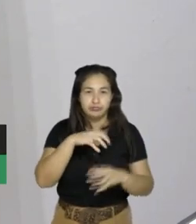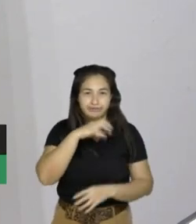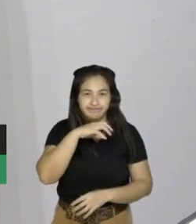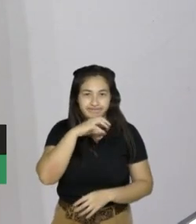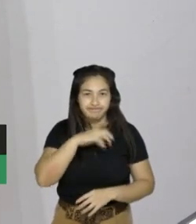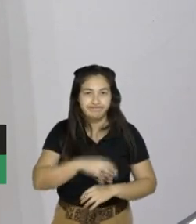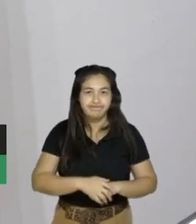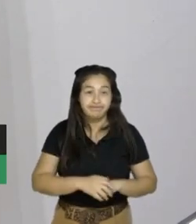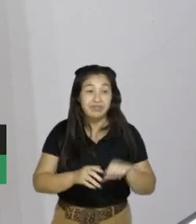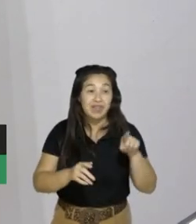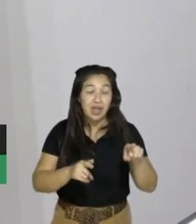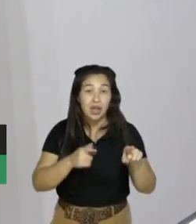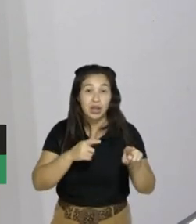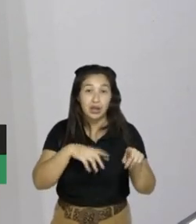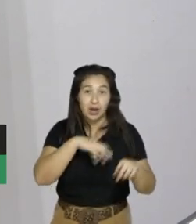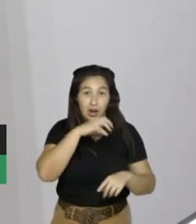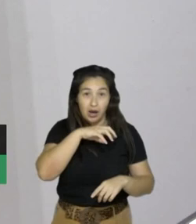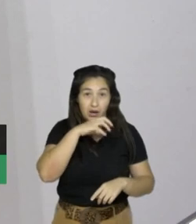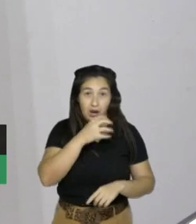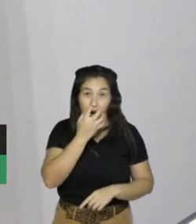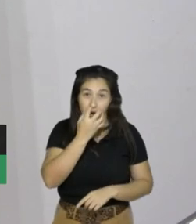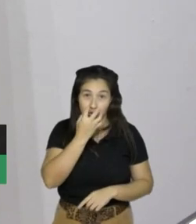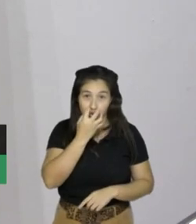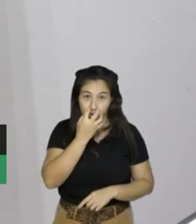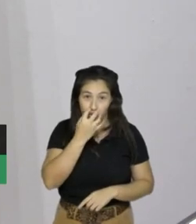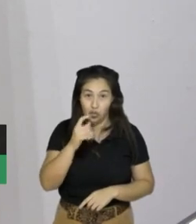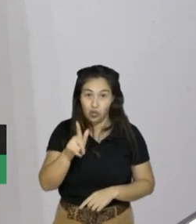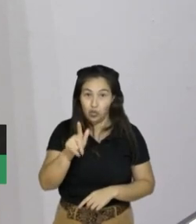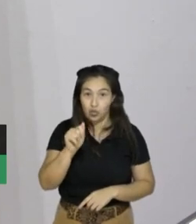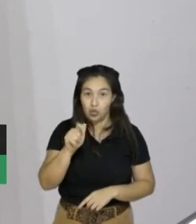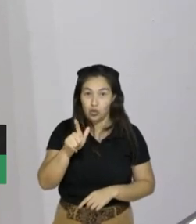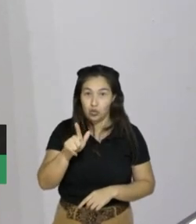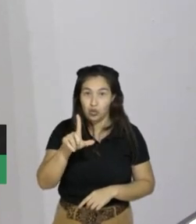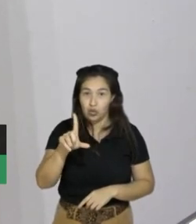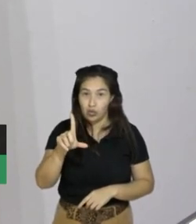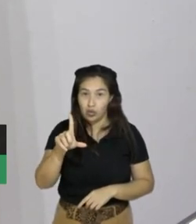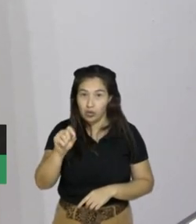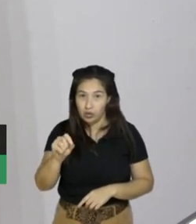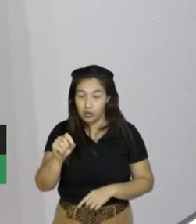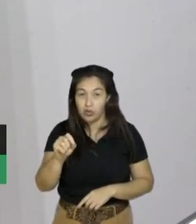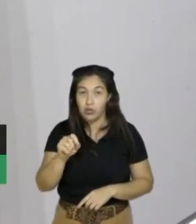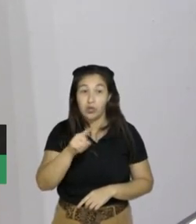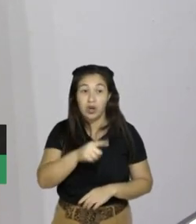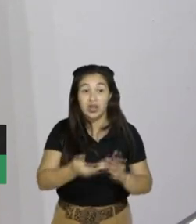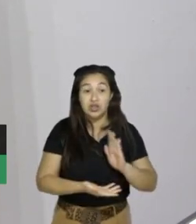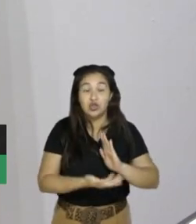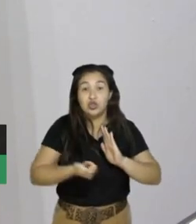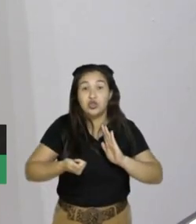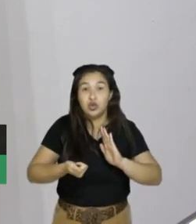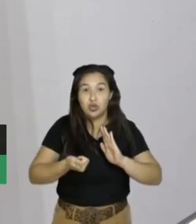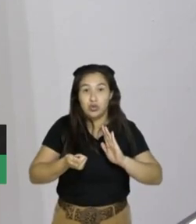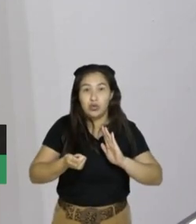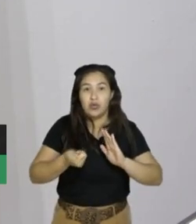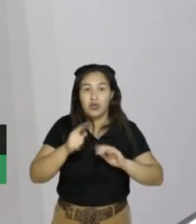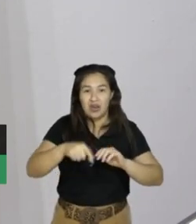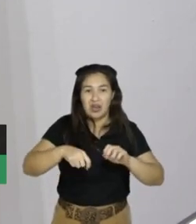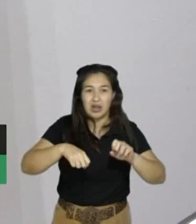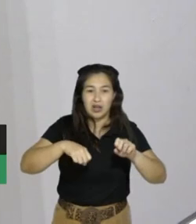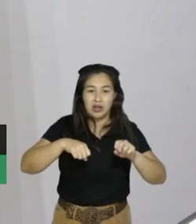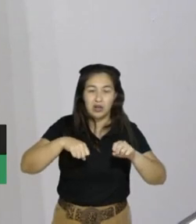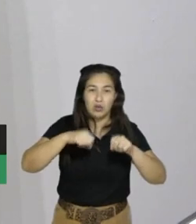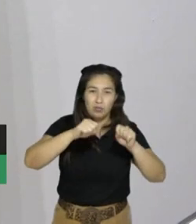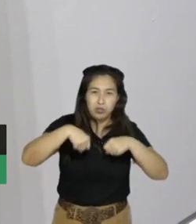foi esse galgo que lá em Jaraguá do Sul foi retirado dos galgueiros que corridas de cães ocorriam lá